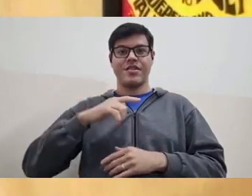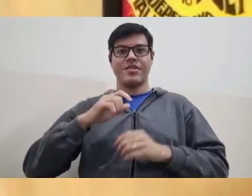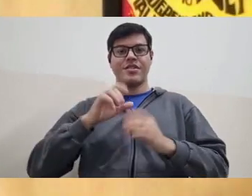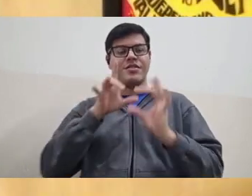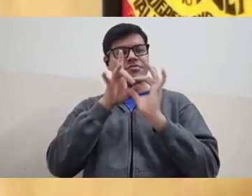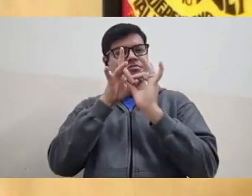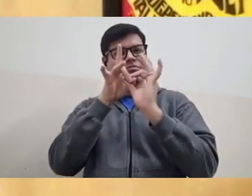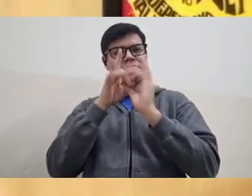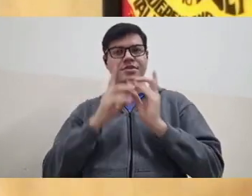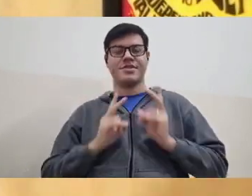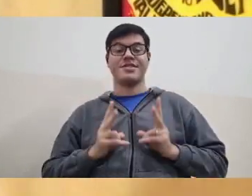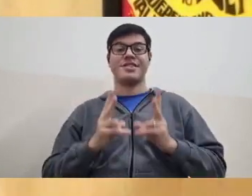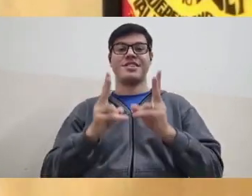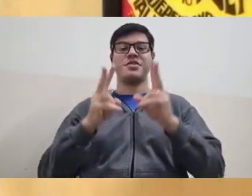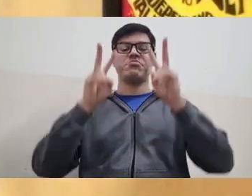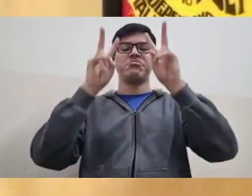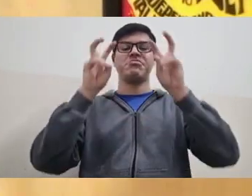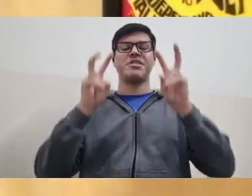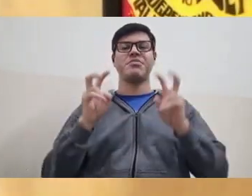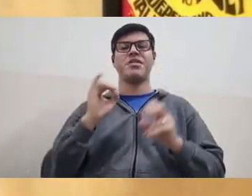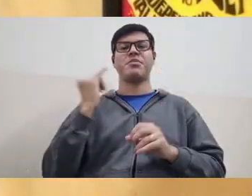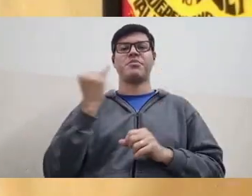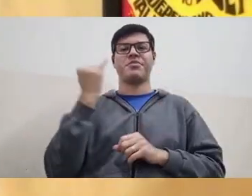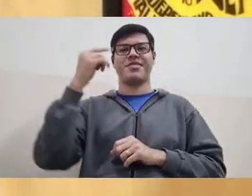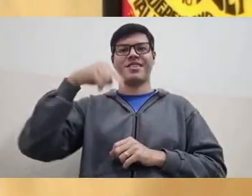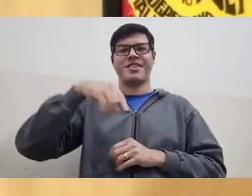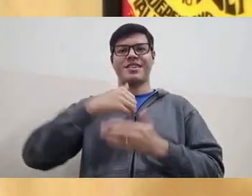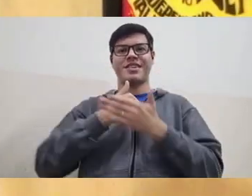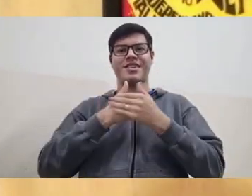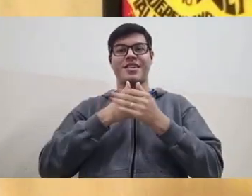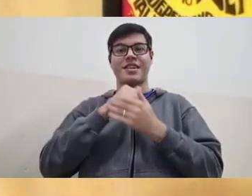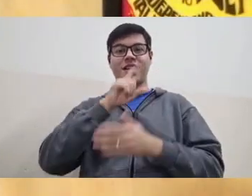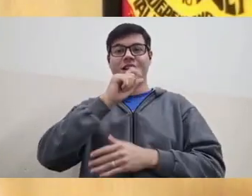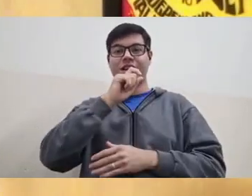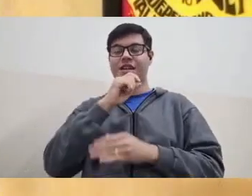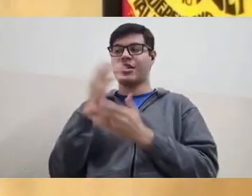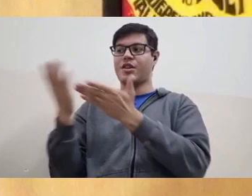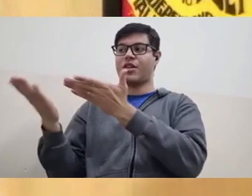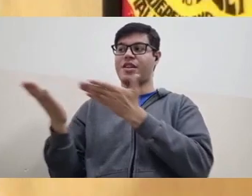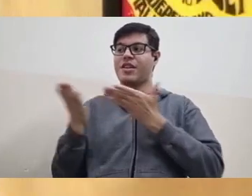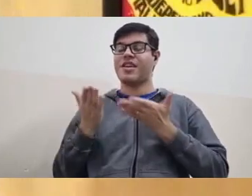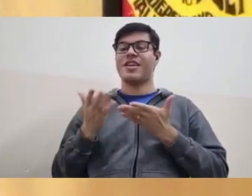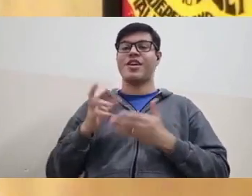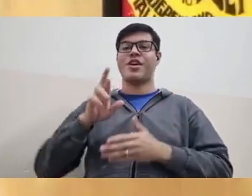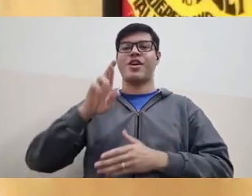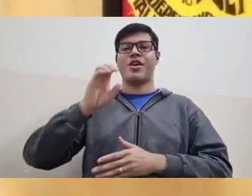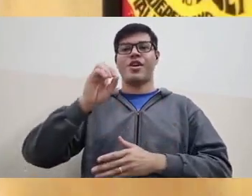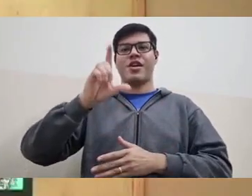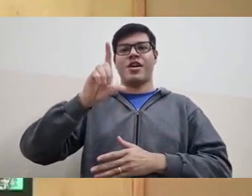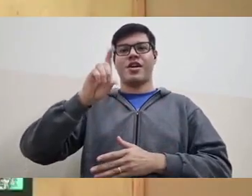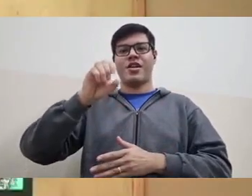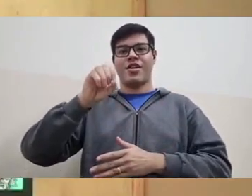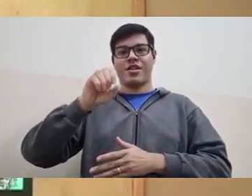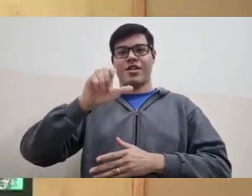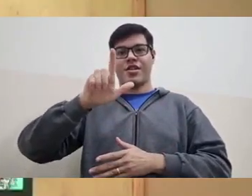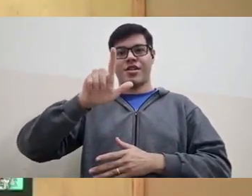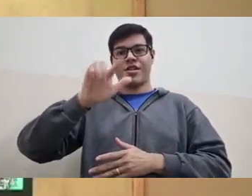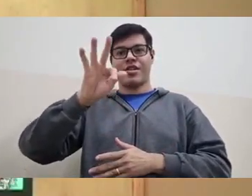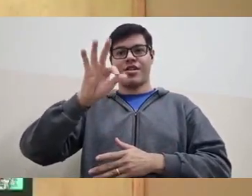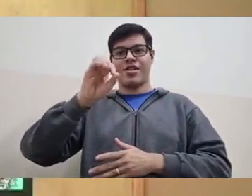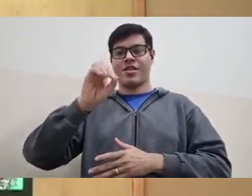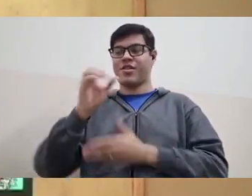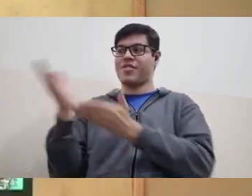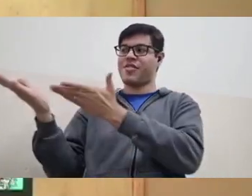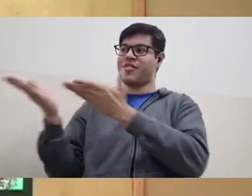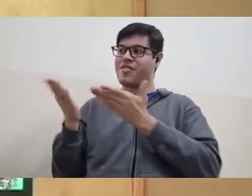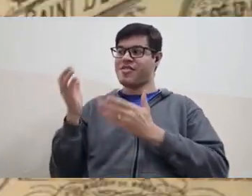interligado sempre em assuntos importantes da nossa querida Araras. E hoje o meu convidado especial, Rodolfo Bergamin. Rodolfo, prazer ter você aqui, meu